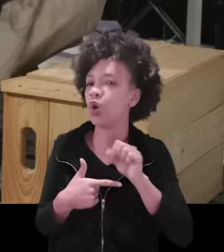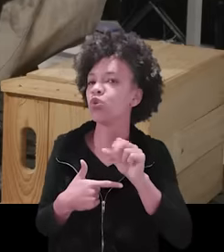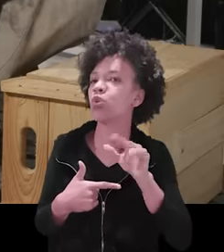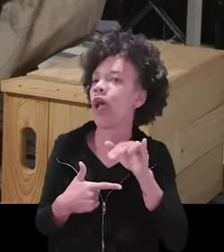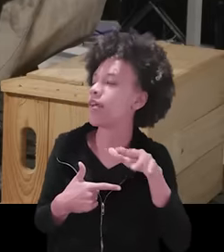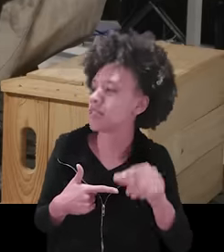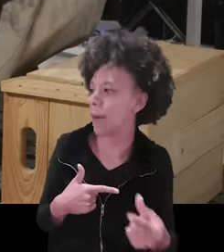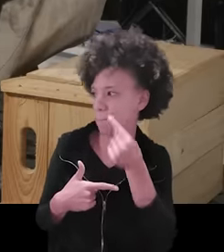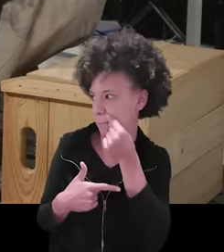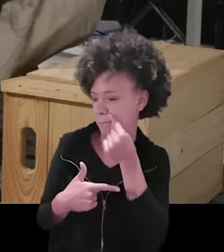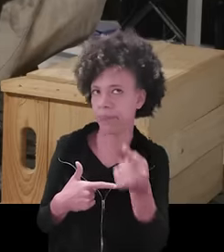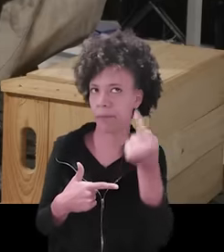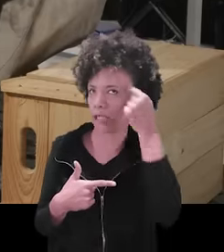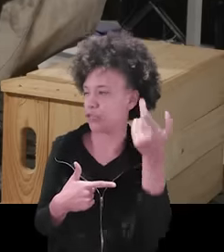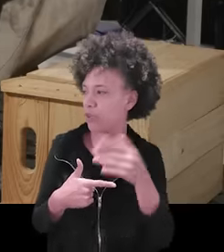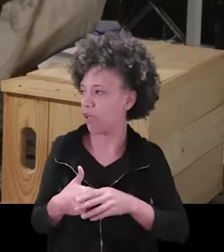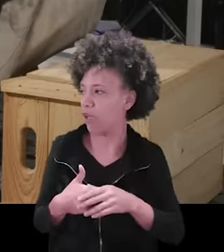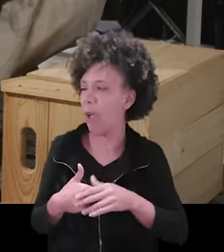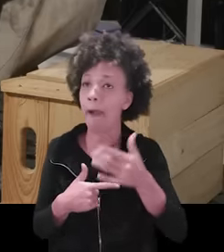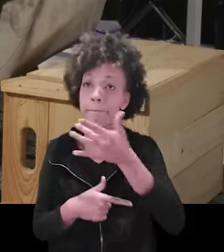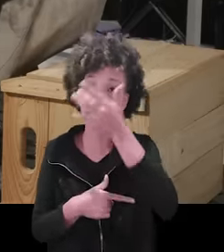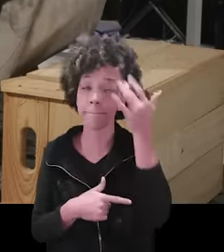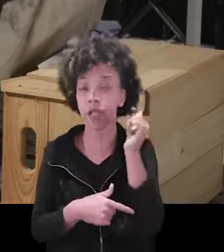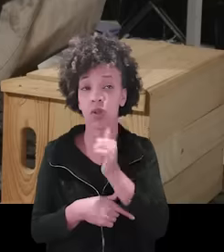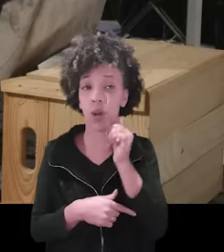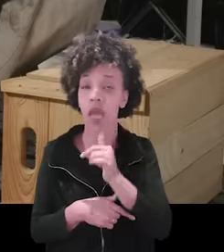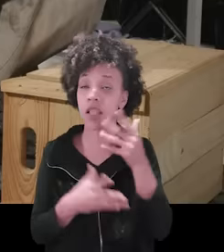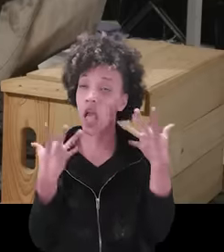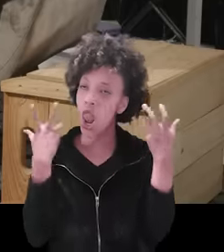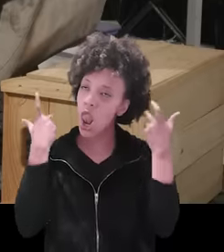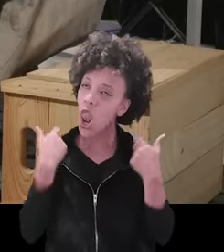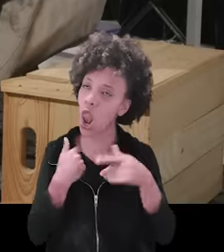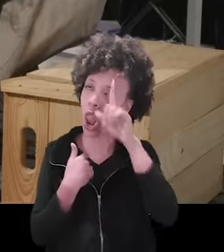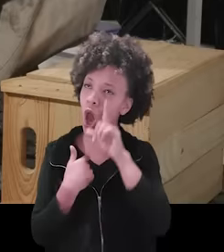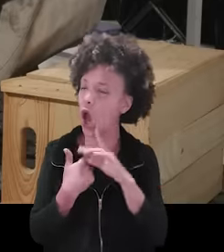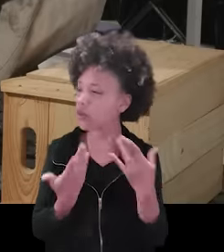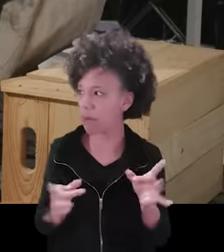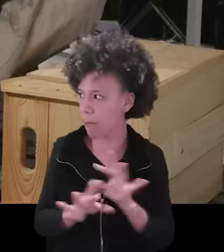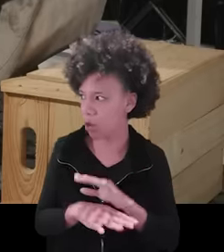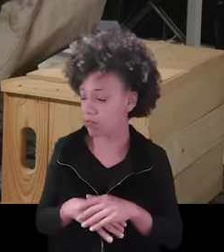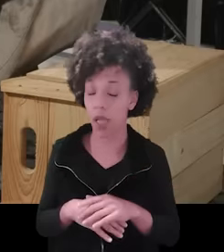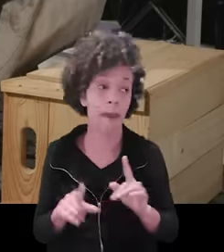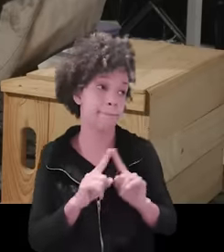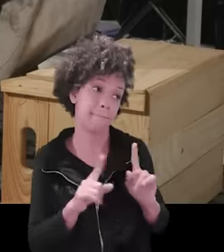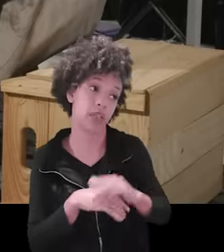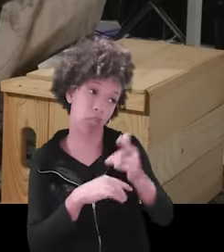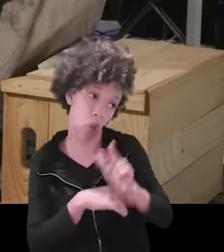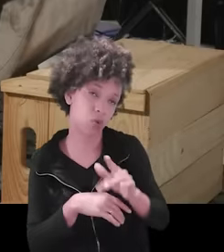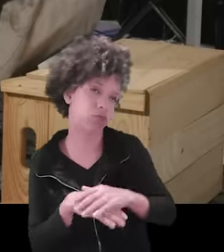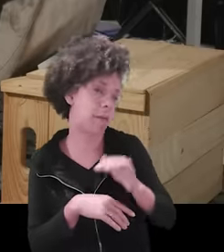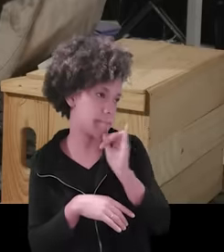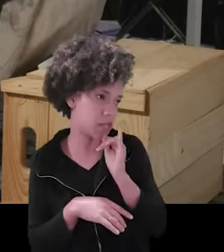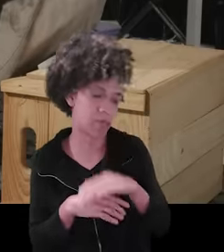Suécia tu imagina o que mulheres loiras sabor porque teve muito pouco mas tem um outro lado